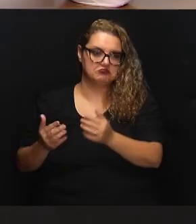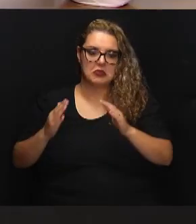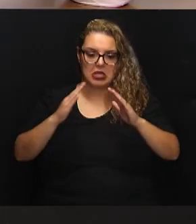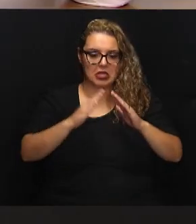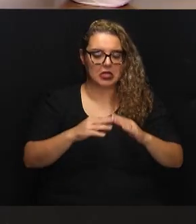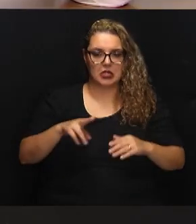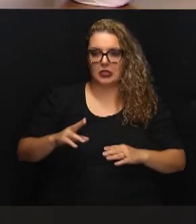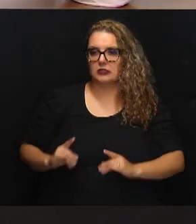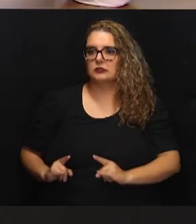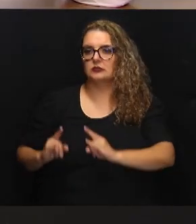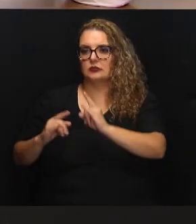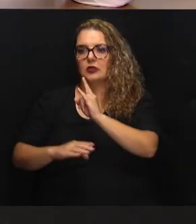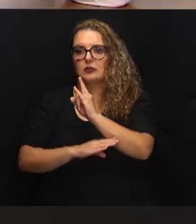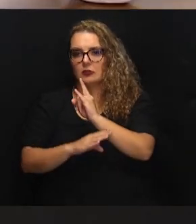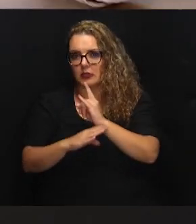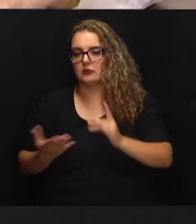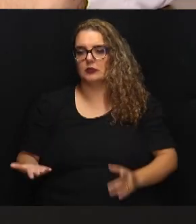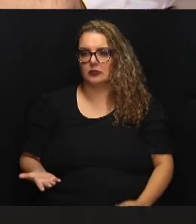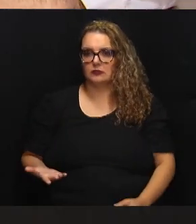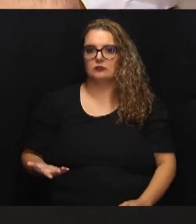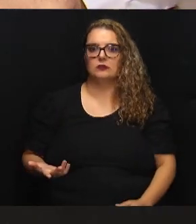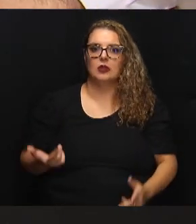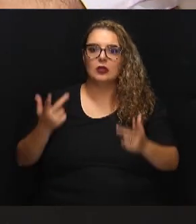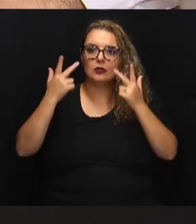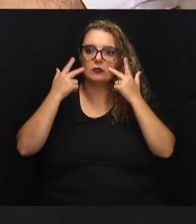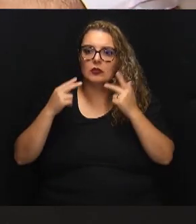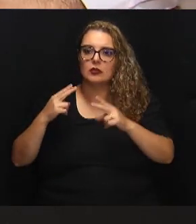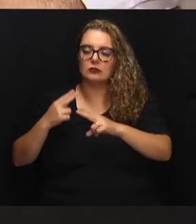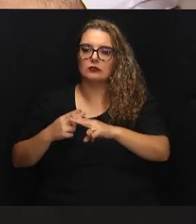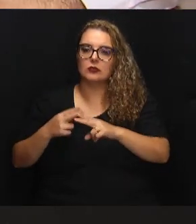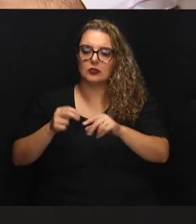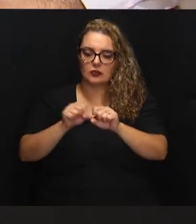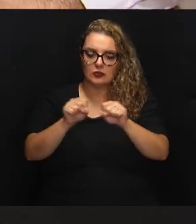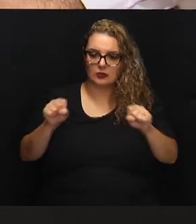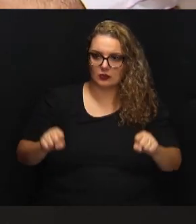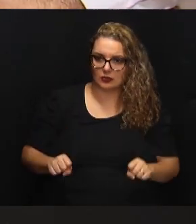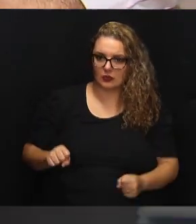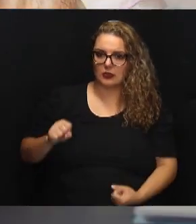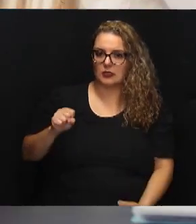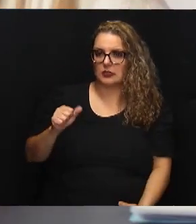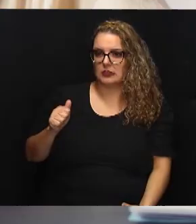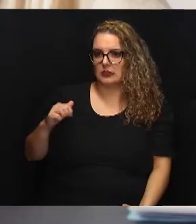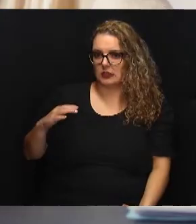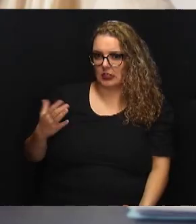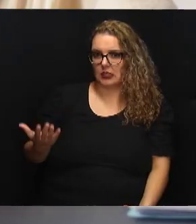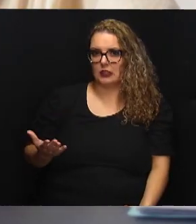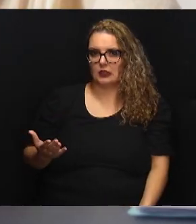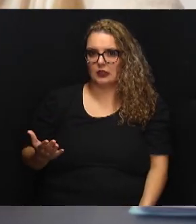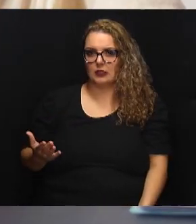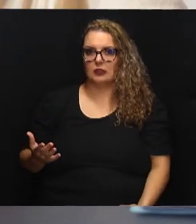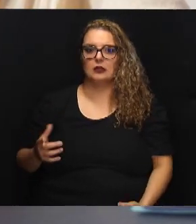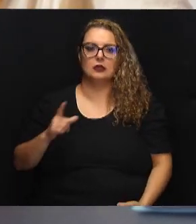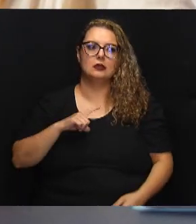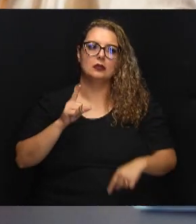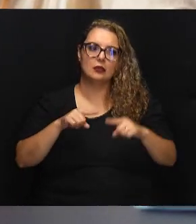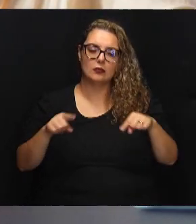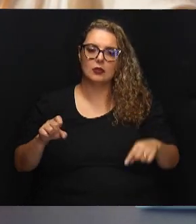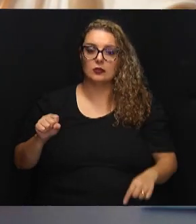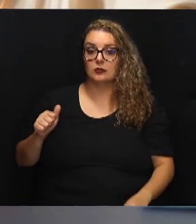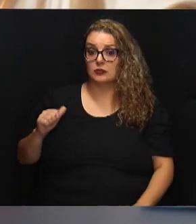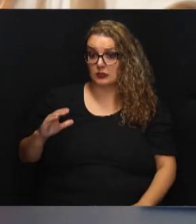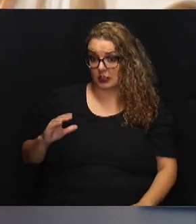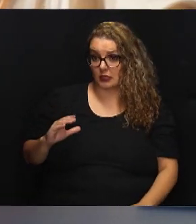apartamento, e normalmente a Caixa Econômica trabalha com o sistema SAC, e quando muito até uma variaçãozinha do SAC, que é um